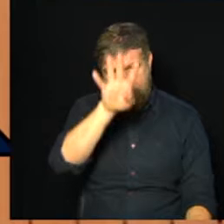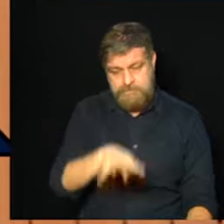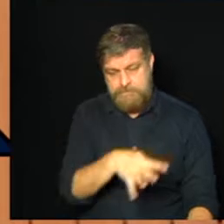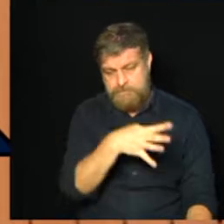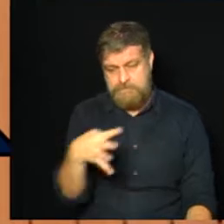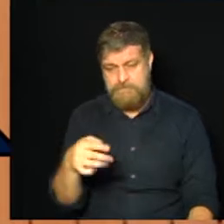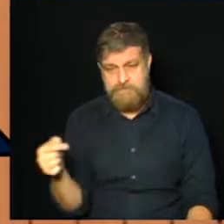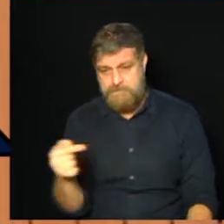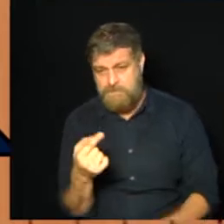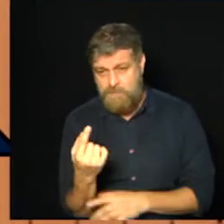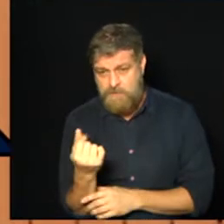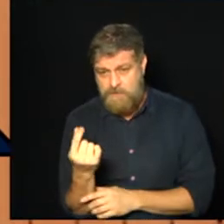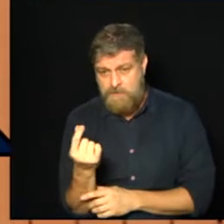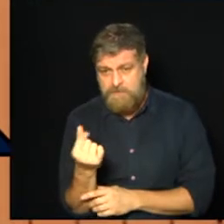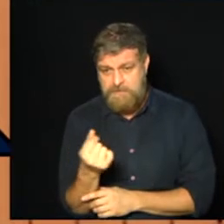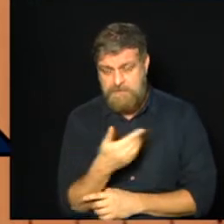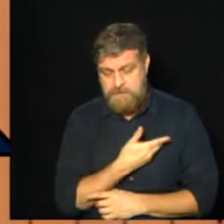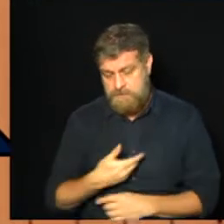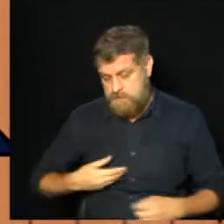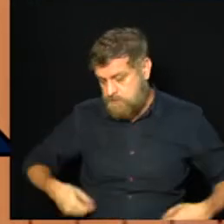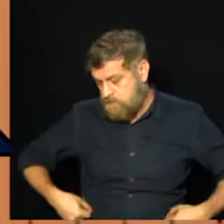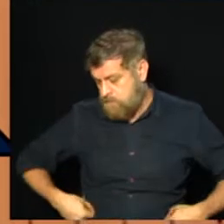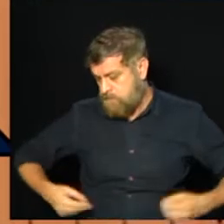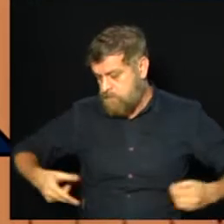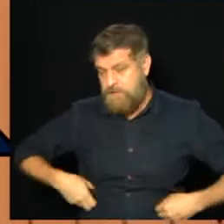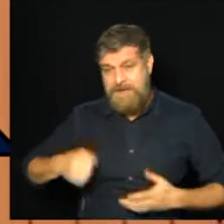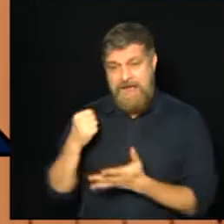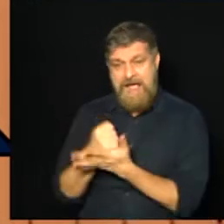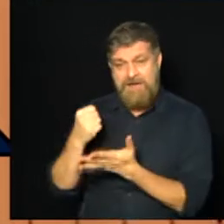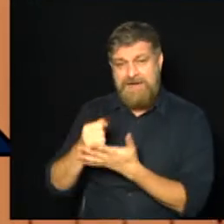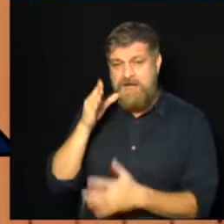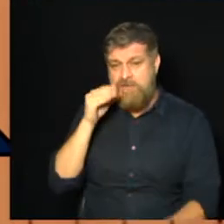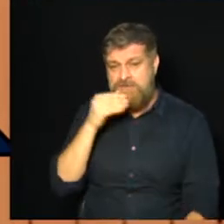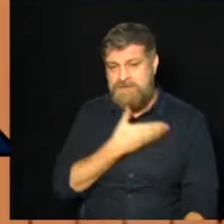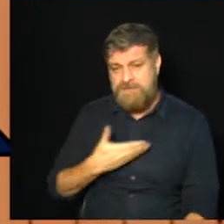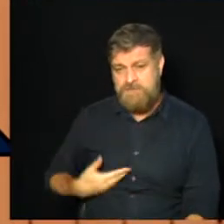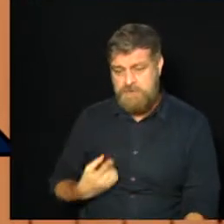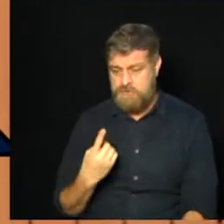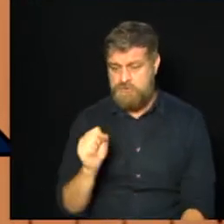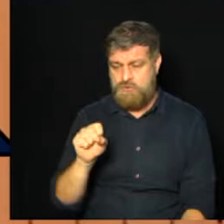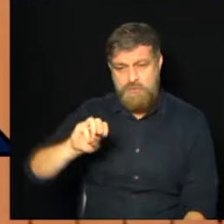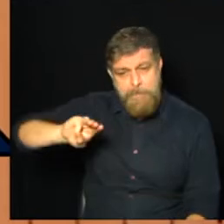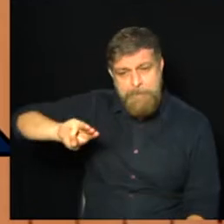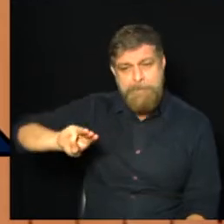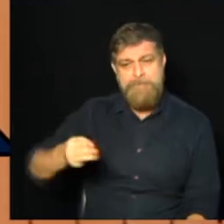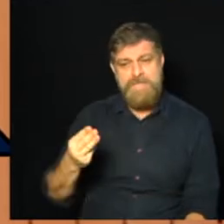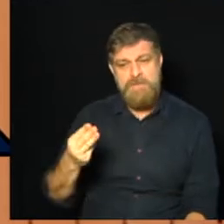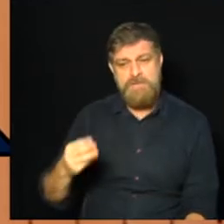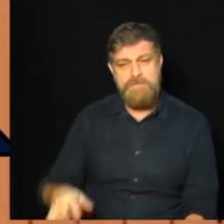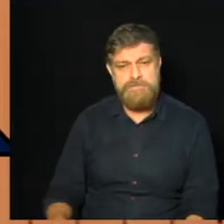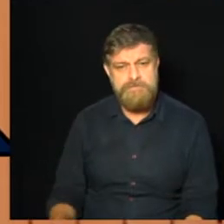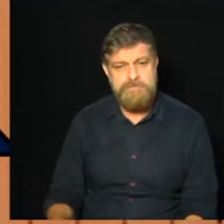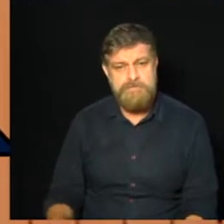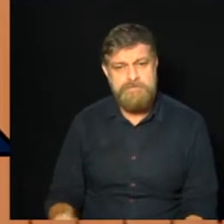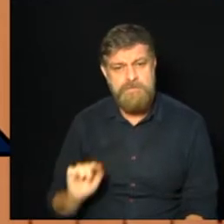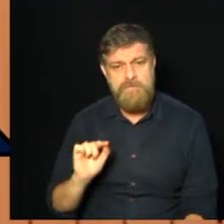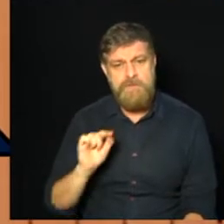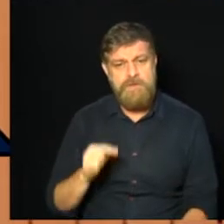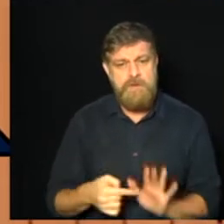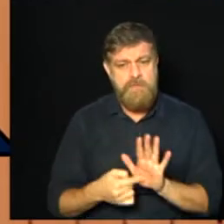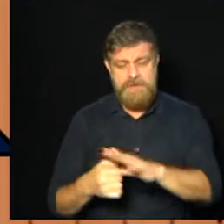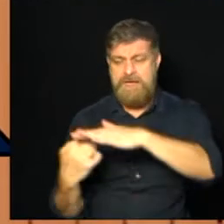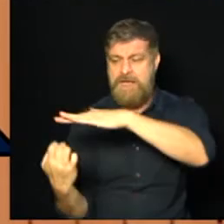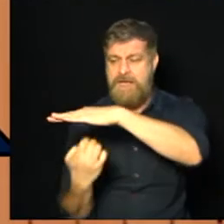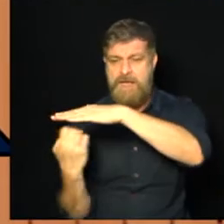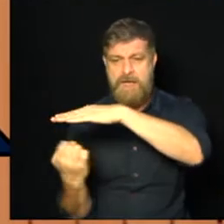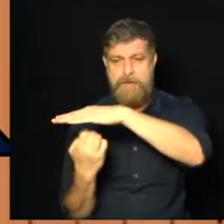o impacto fiscal anual da contratação de servidores públicos é 18 milhões. O que foi apresentado pelas